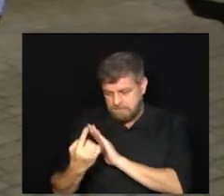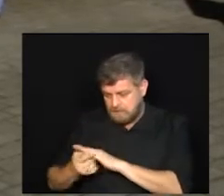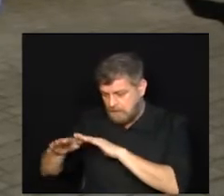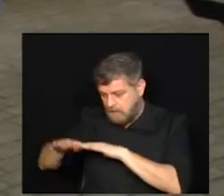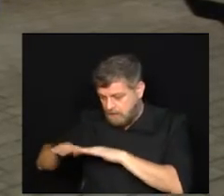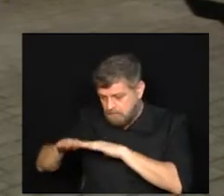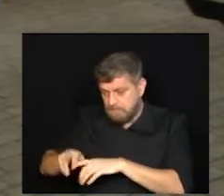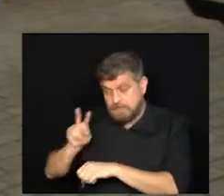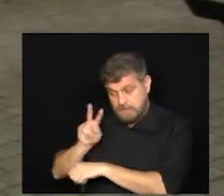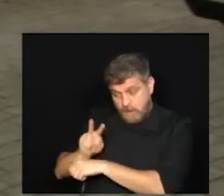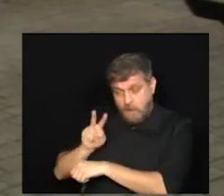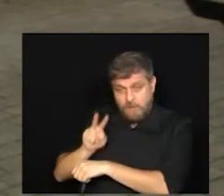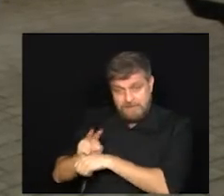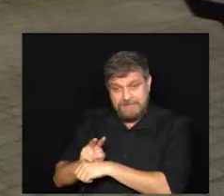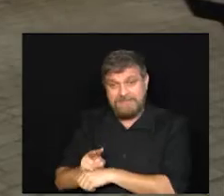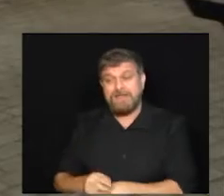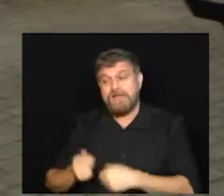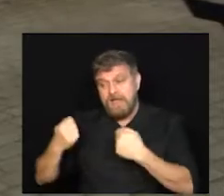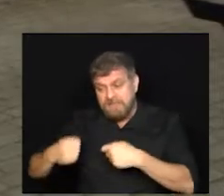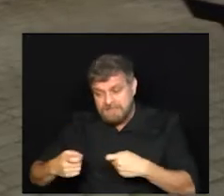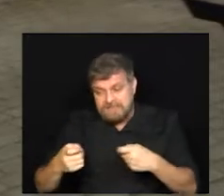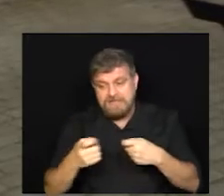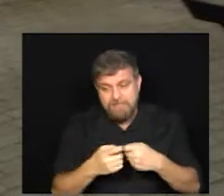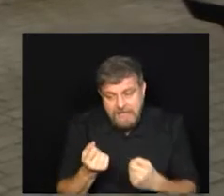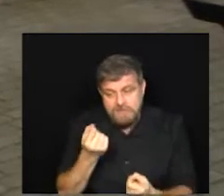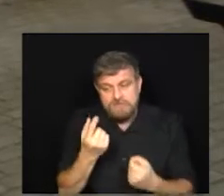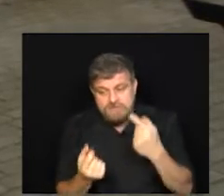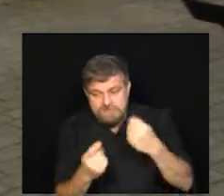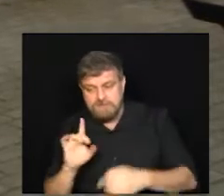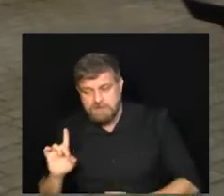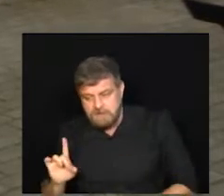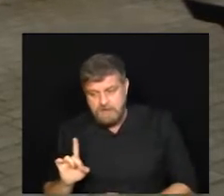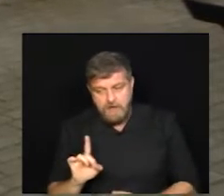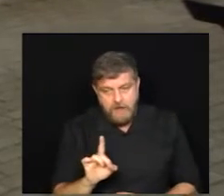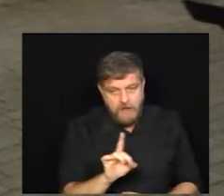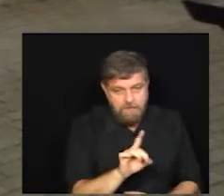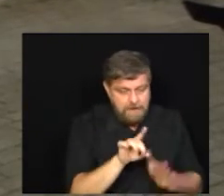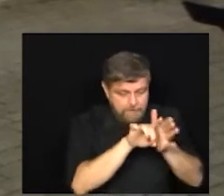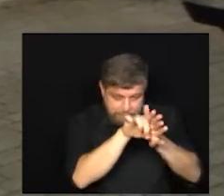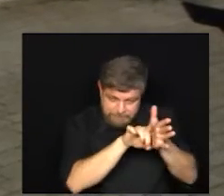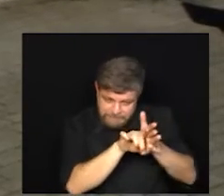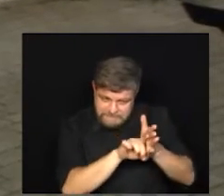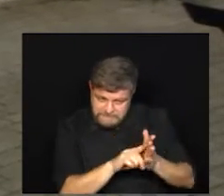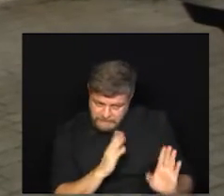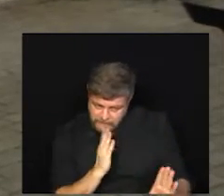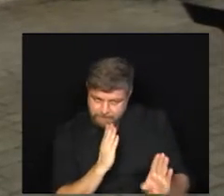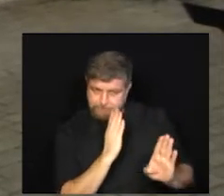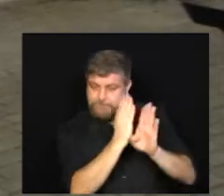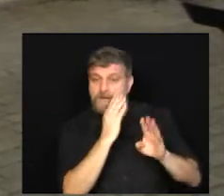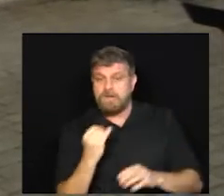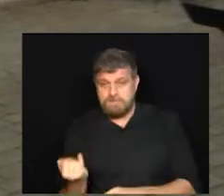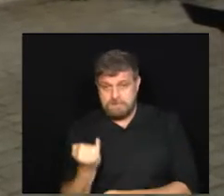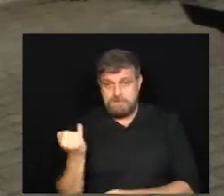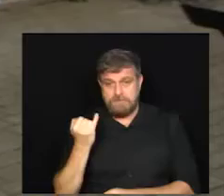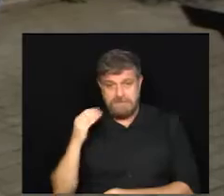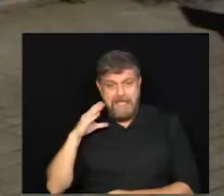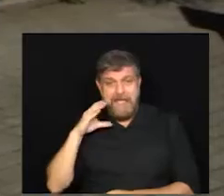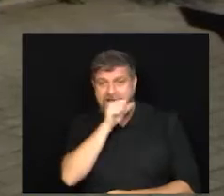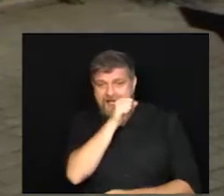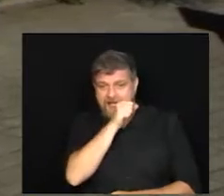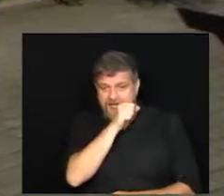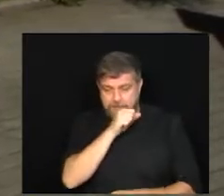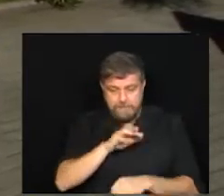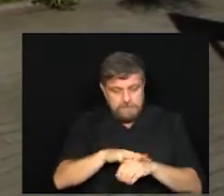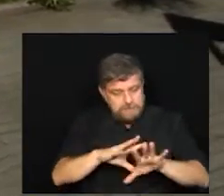se proteja, mas não deixem de passar de vez em quando com o médico para eventualmente fazer diagnósticos que são importantes, e quanto mais cedo, melhor.